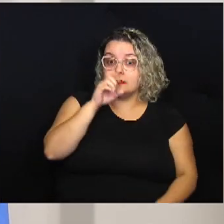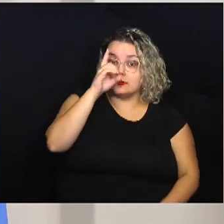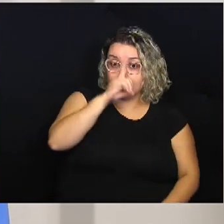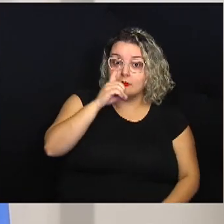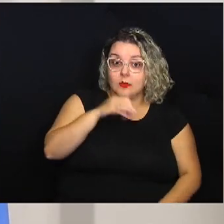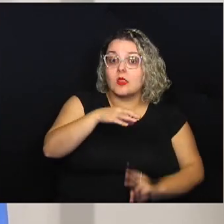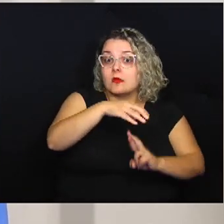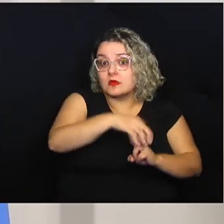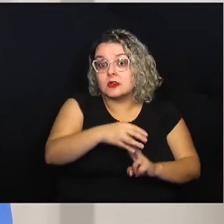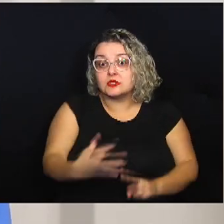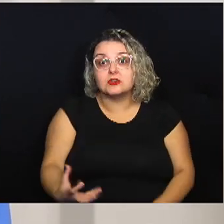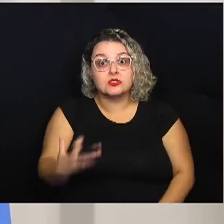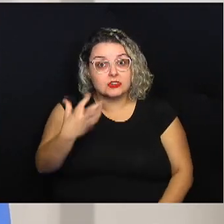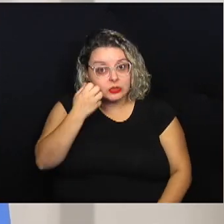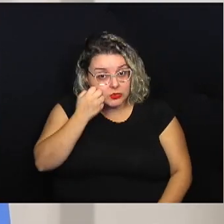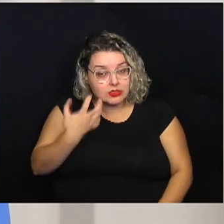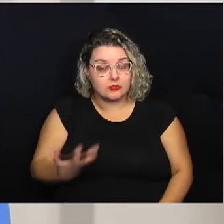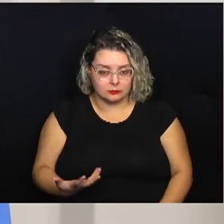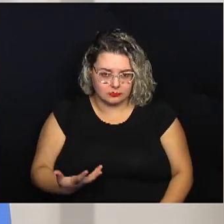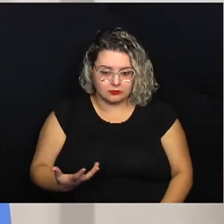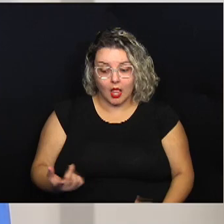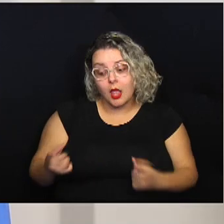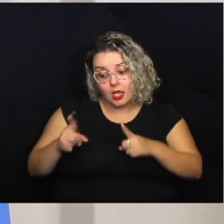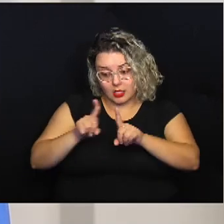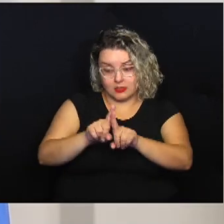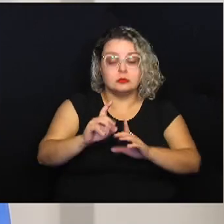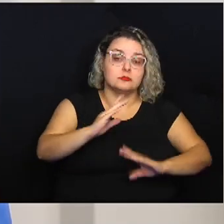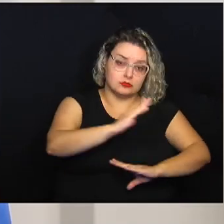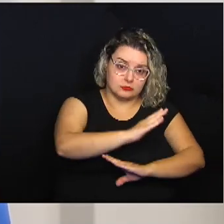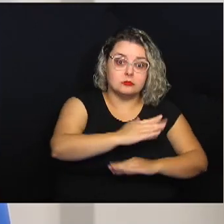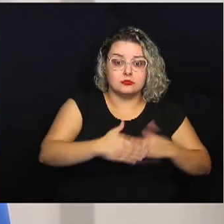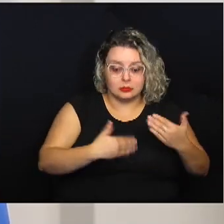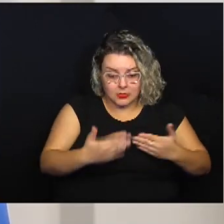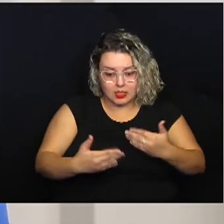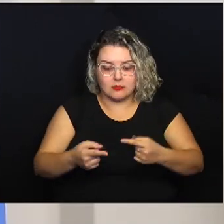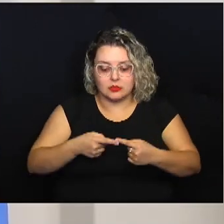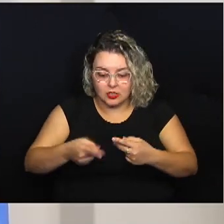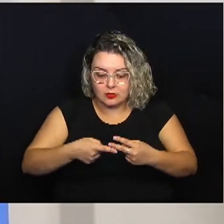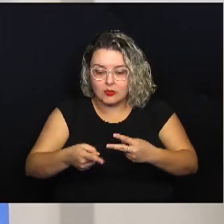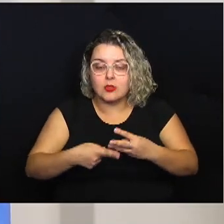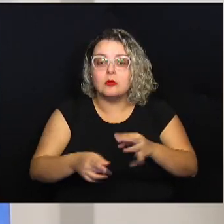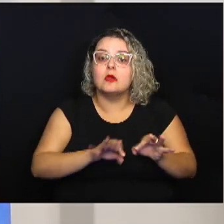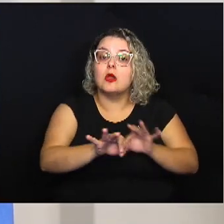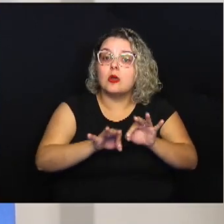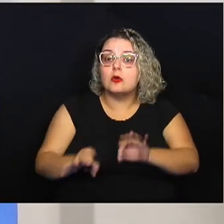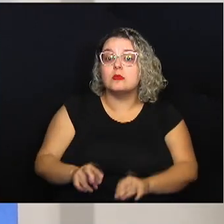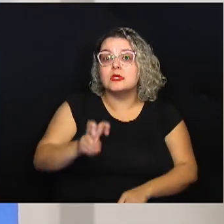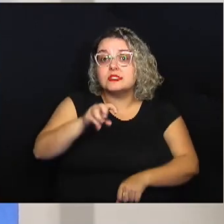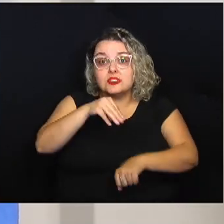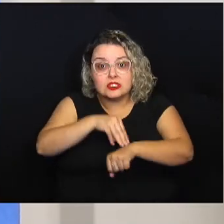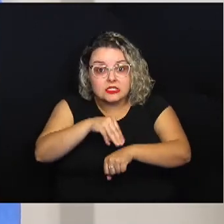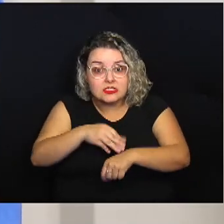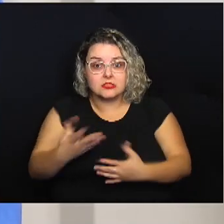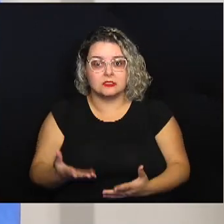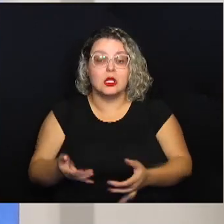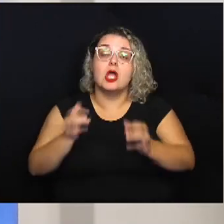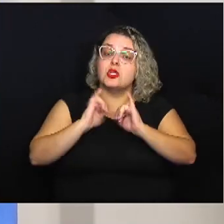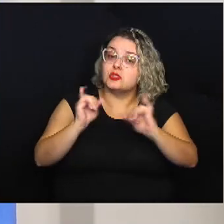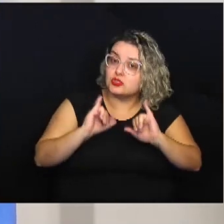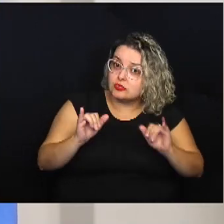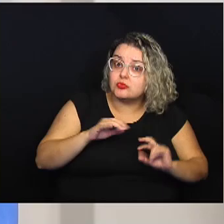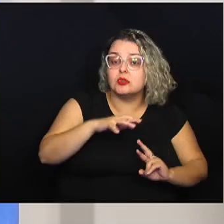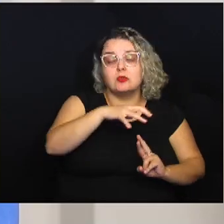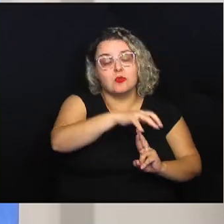de adoção. Então, nessa parceria, a Câmara, ao longo da semana, vai produzir um programa de 5 minutos divulgando as feiras